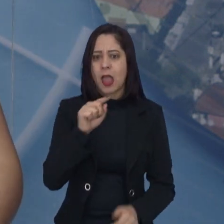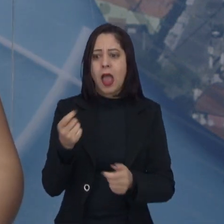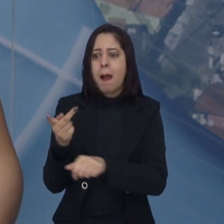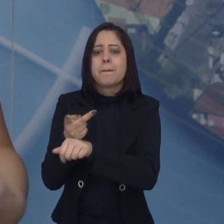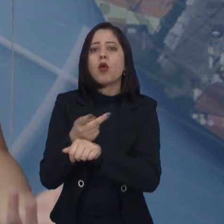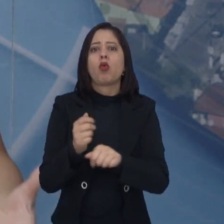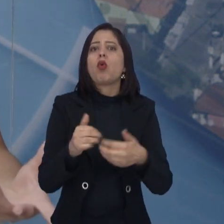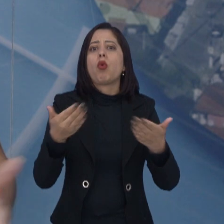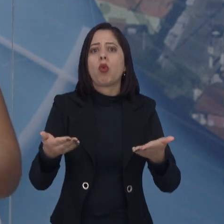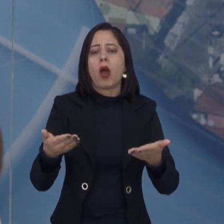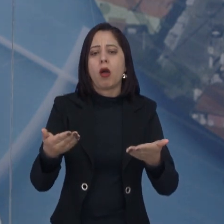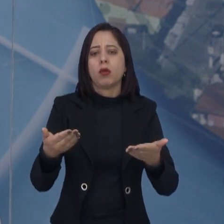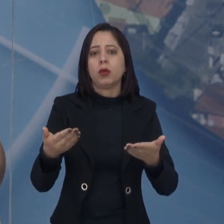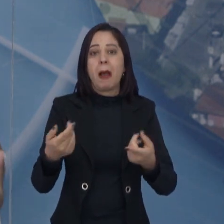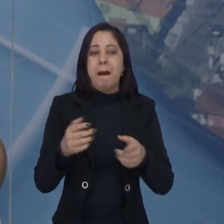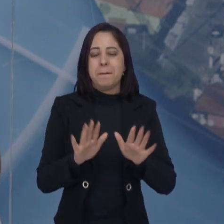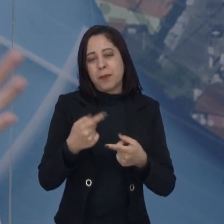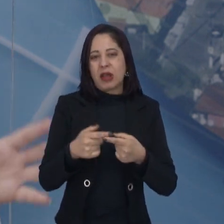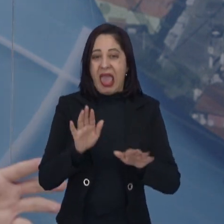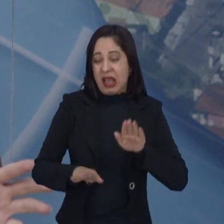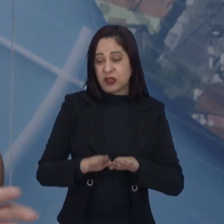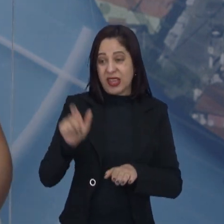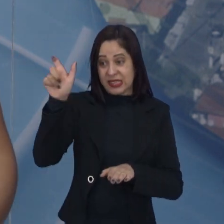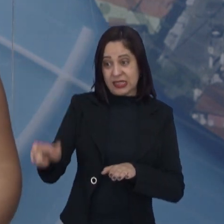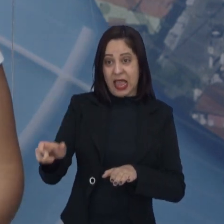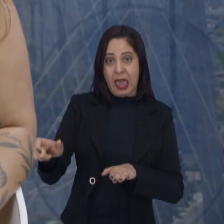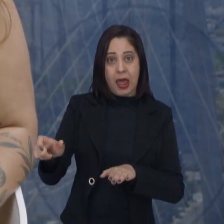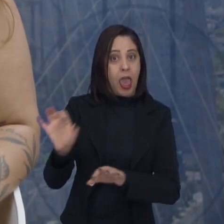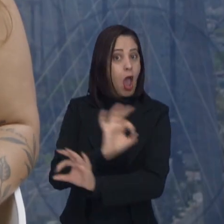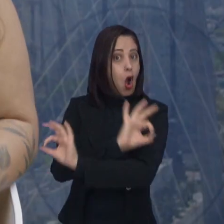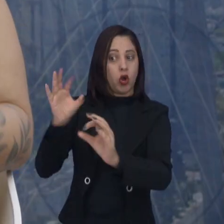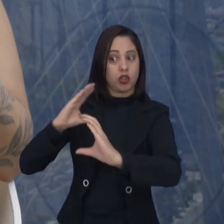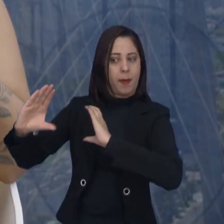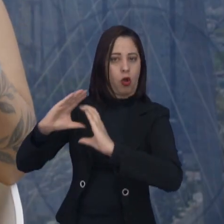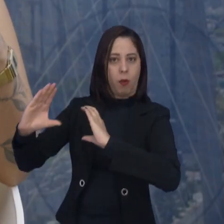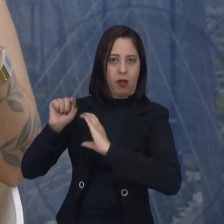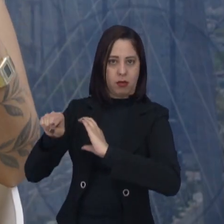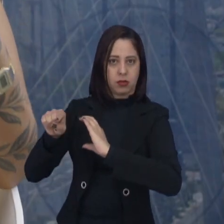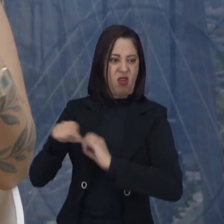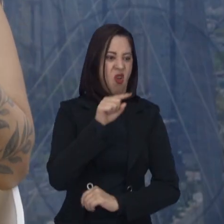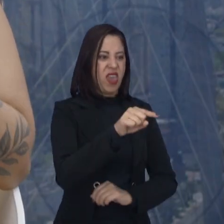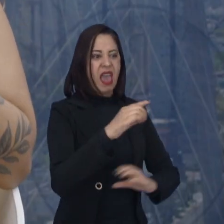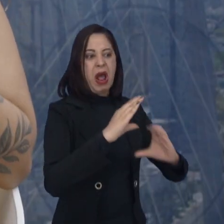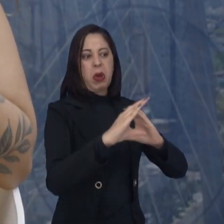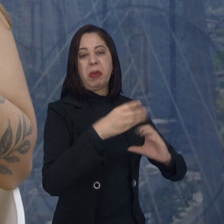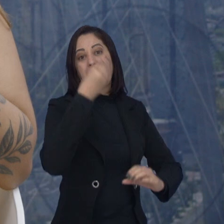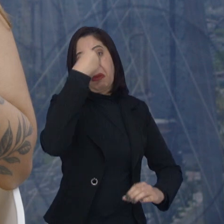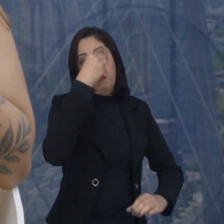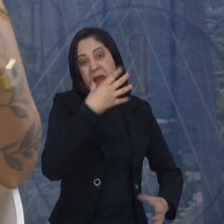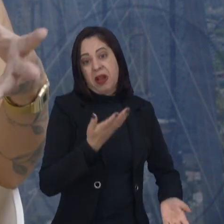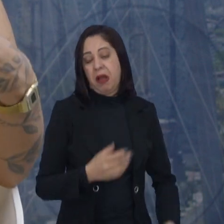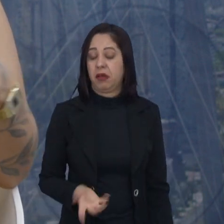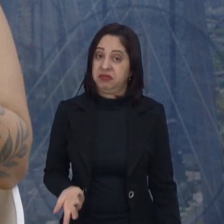20, 100 mil seguidores e de repente não tem um alcance tão legal. Sim, antes, né, era como a Júlia estava comentando, não tinha